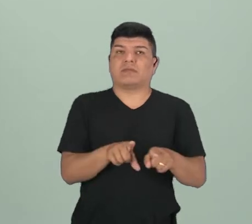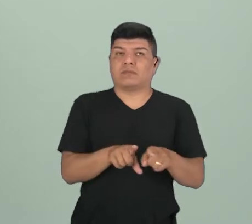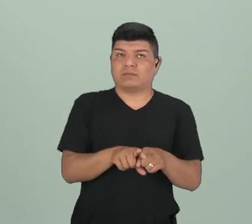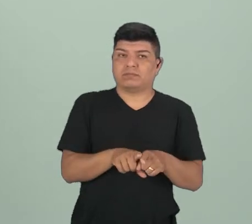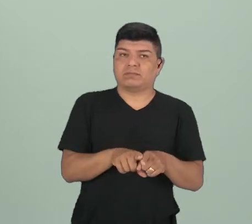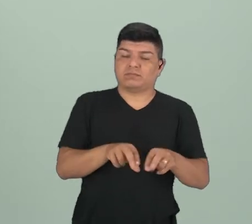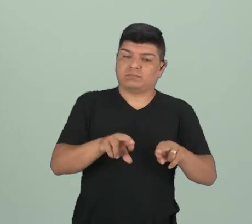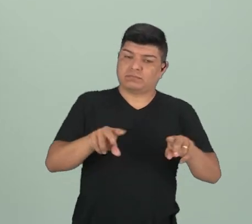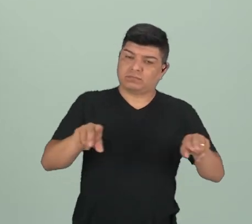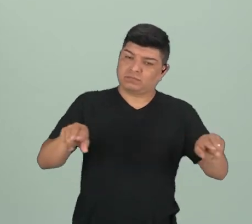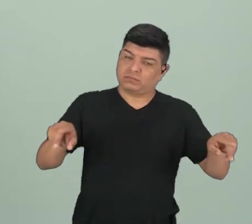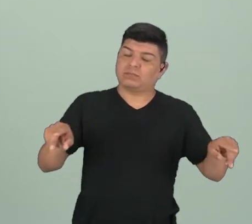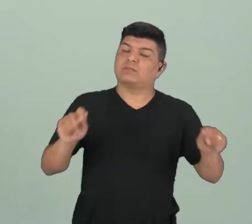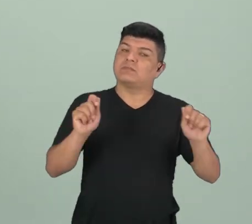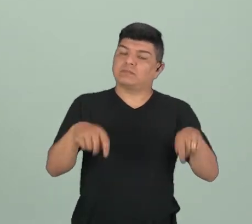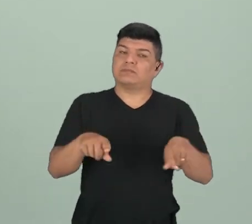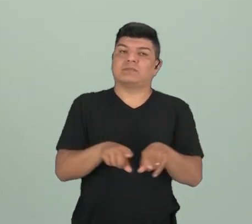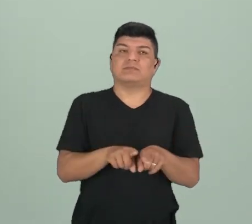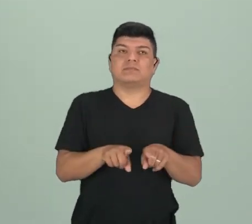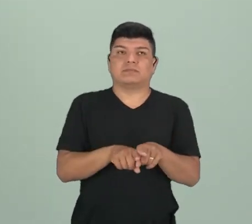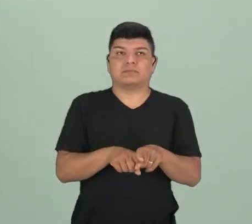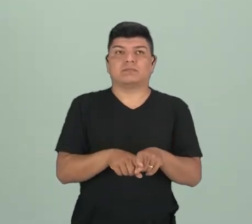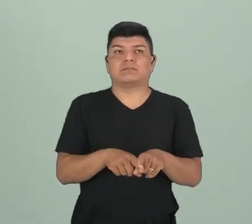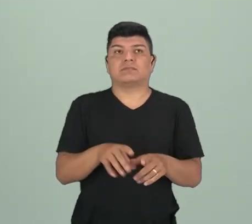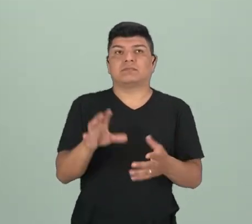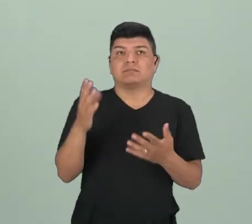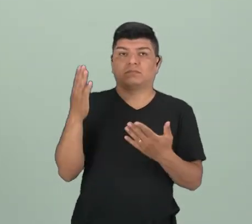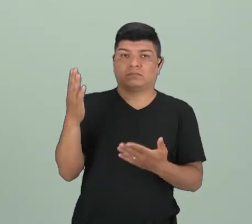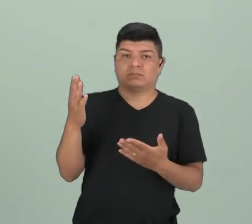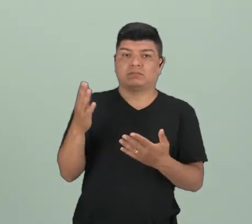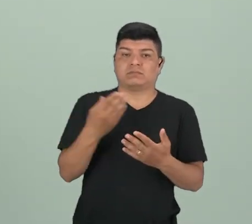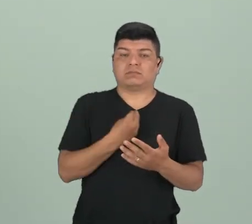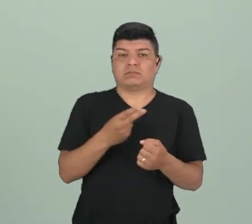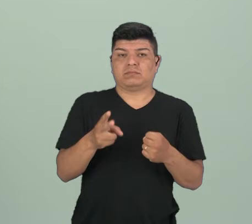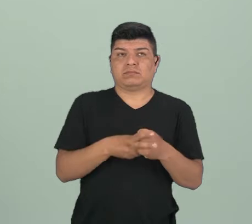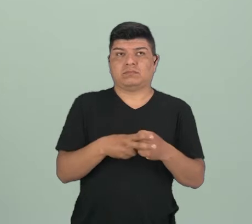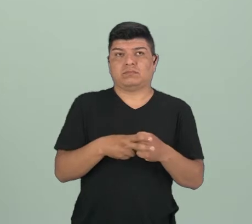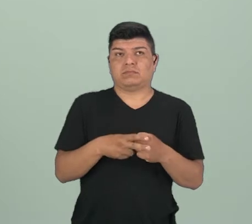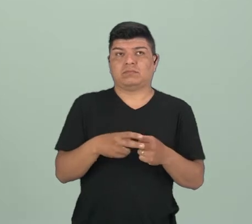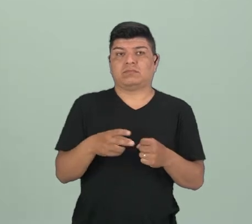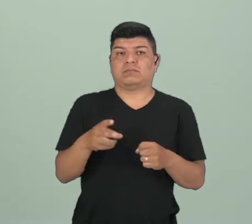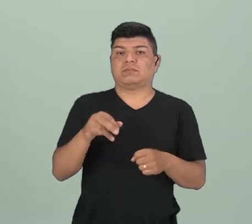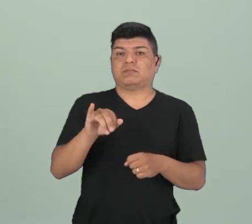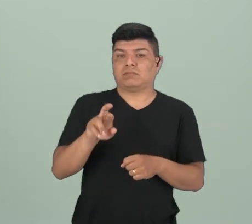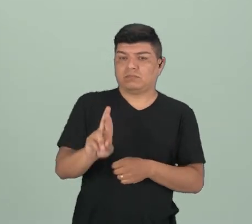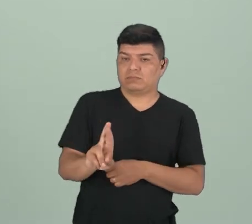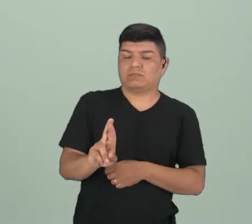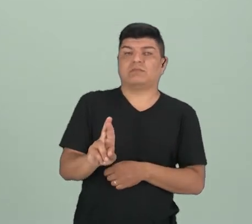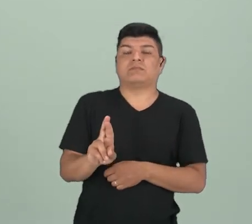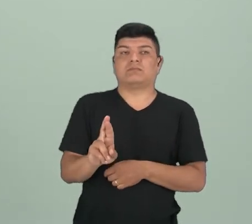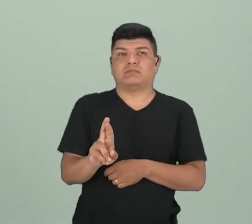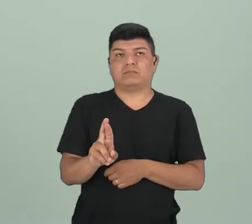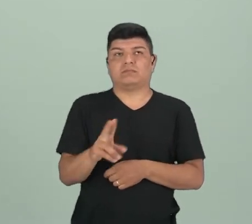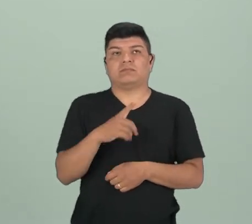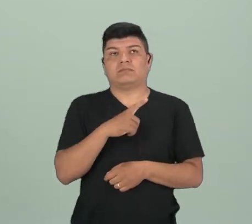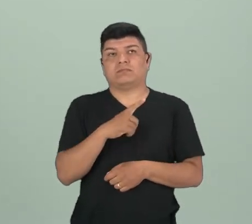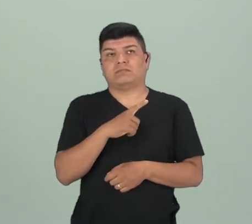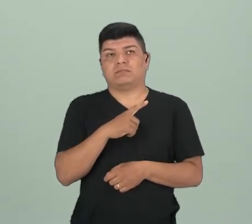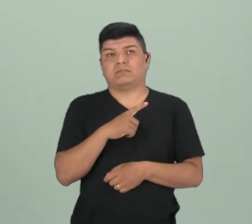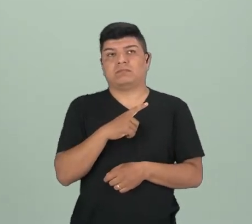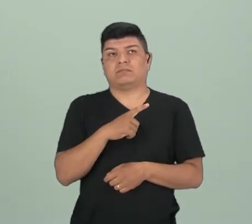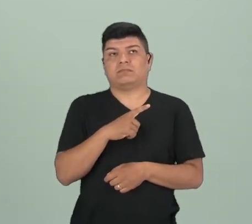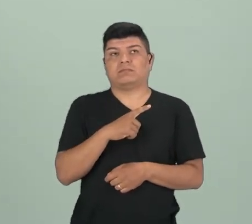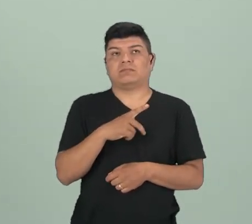morfologia distinta, tá? É o caso da presença verbal. Eu tenho um verbo ir, né? Eu tenho